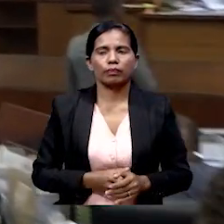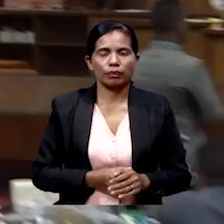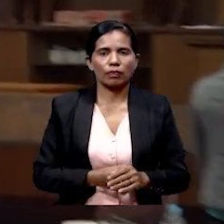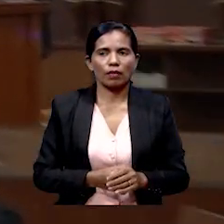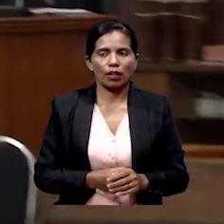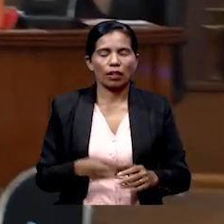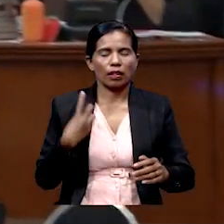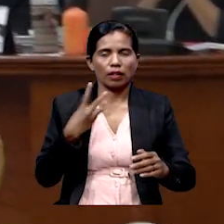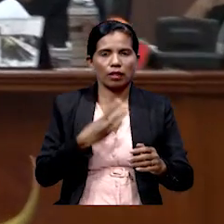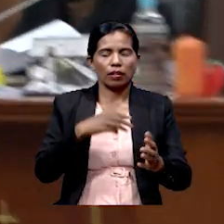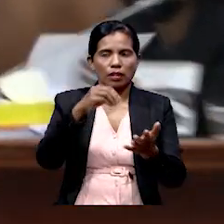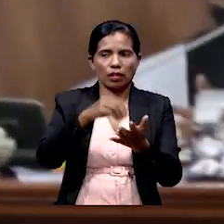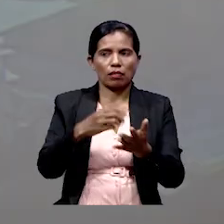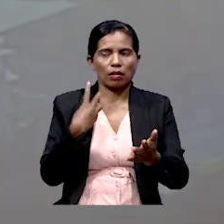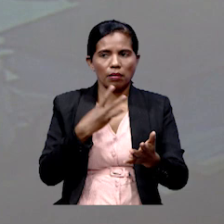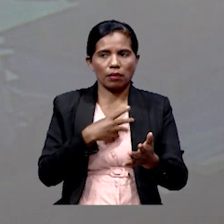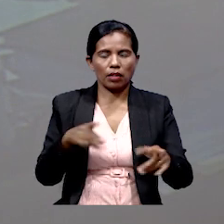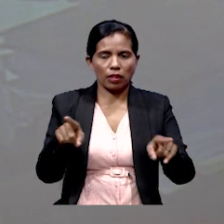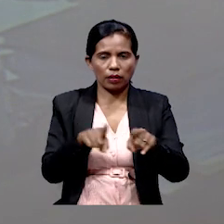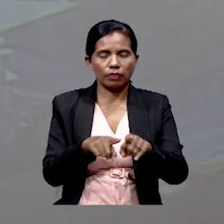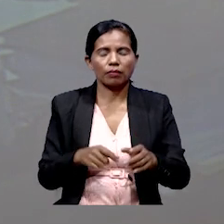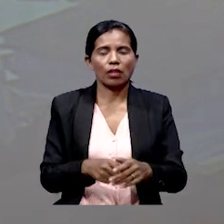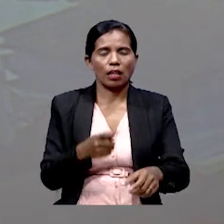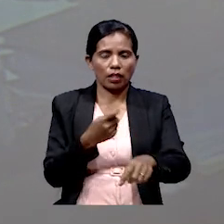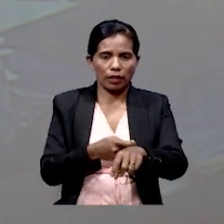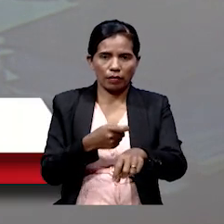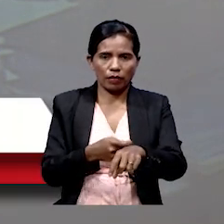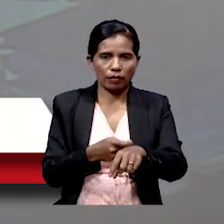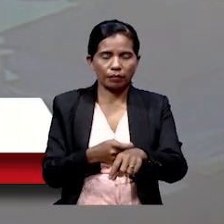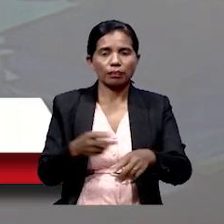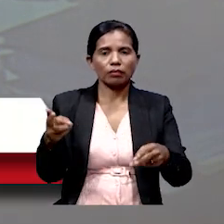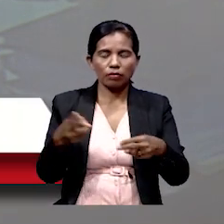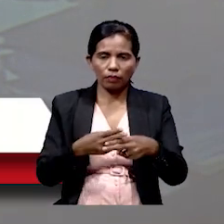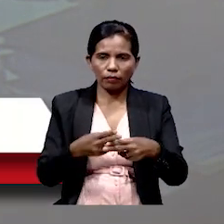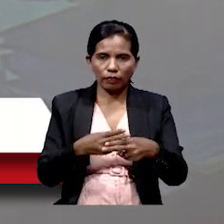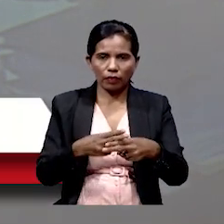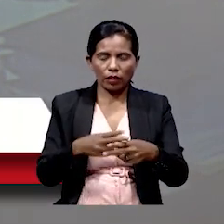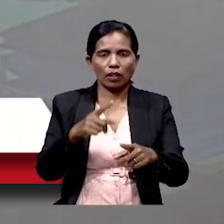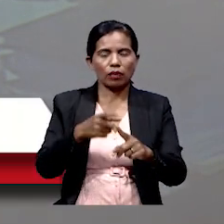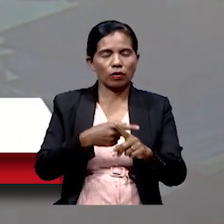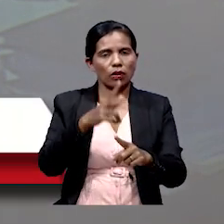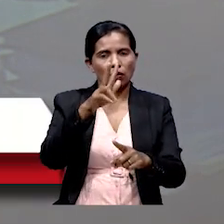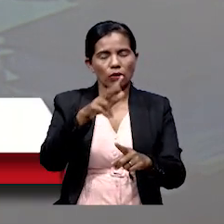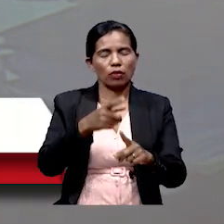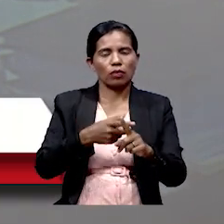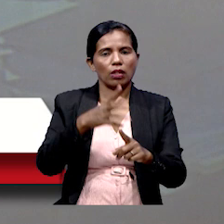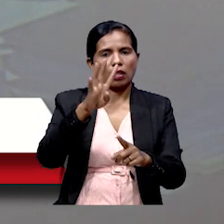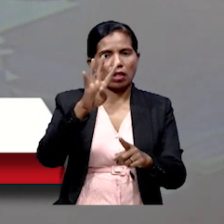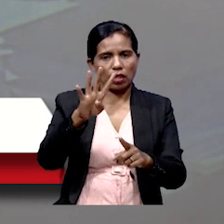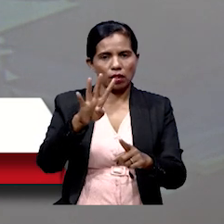maca surpreende a mim aqui da nele. Tempo ida nebe maka badak tebe ziha fulan tolu fulan hat ni alaran